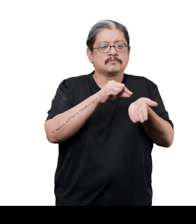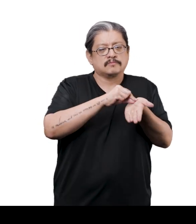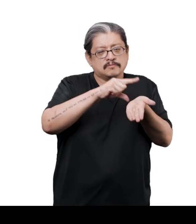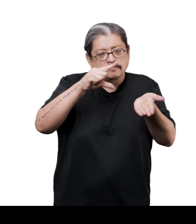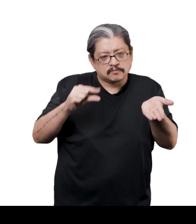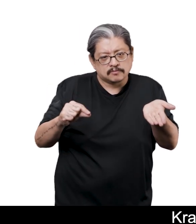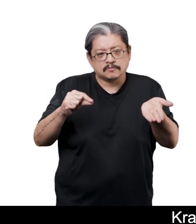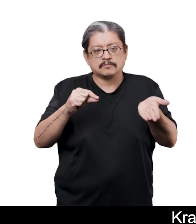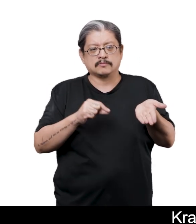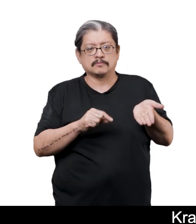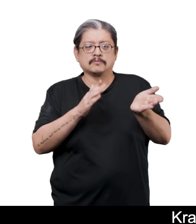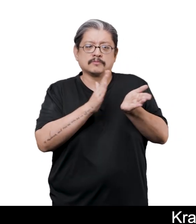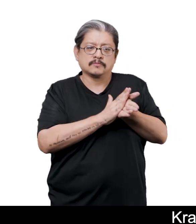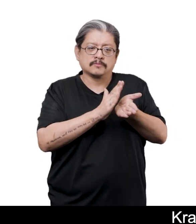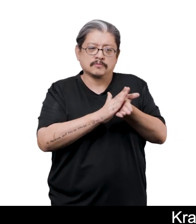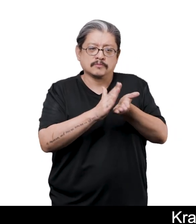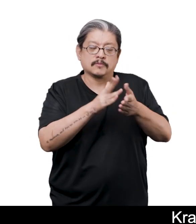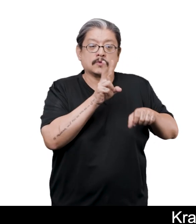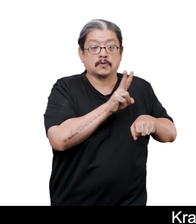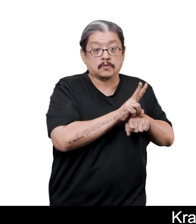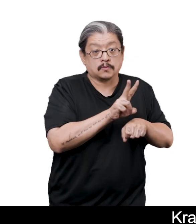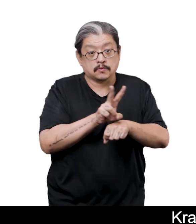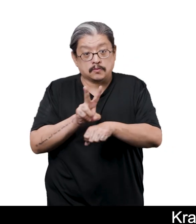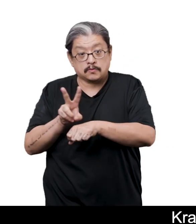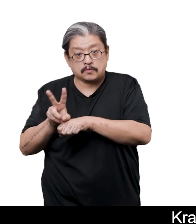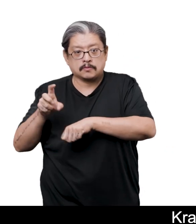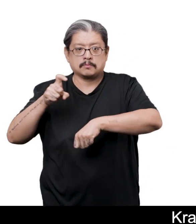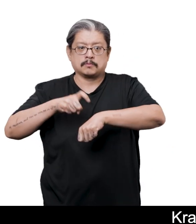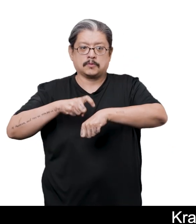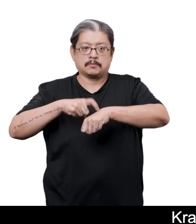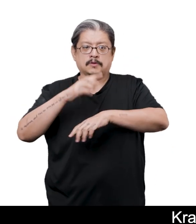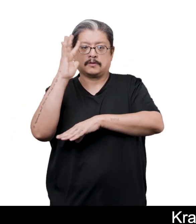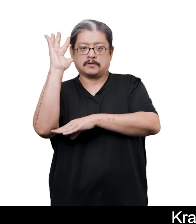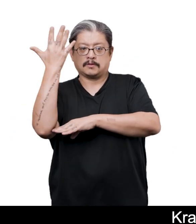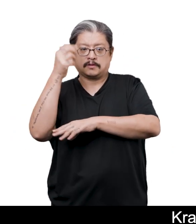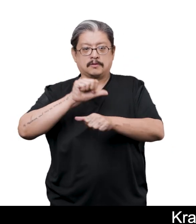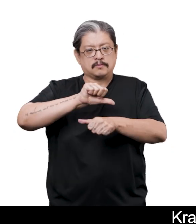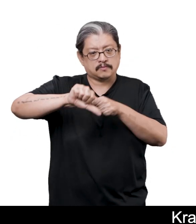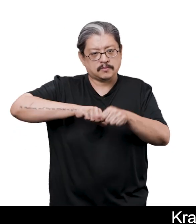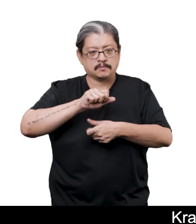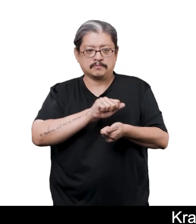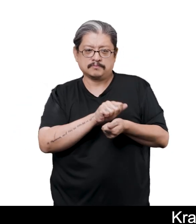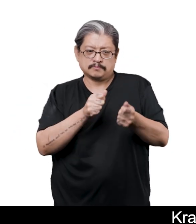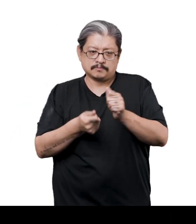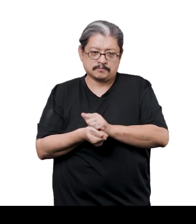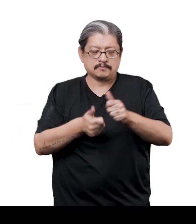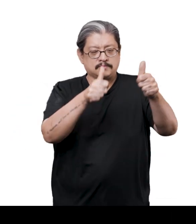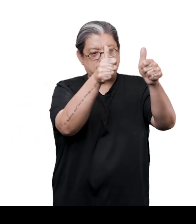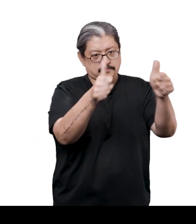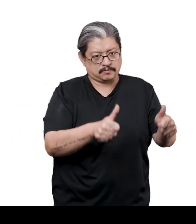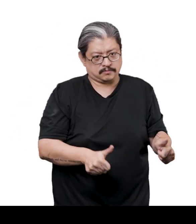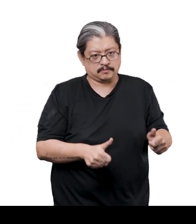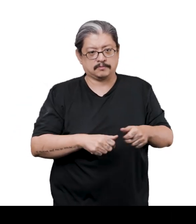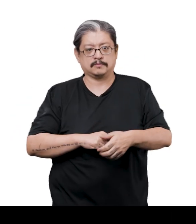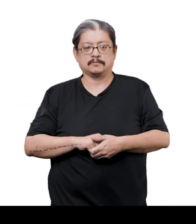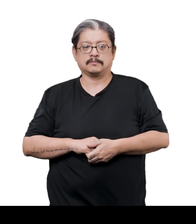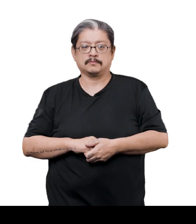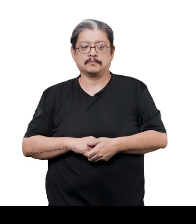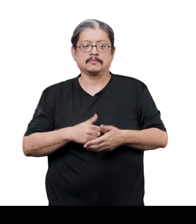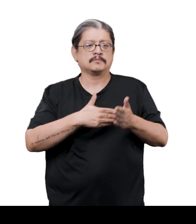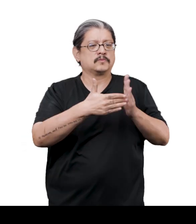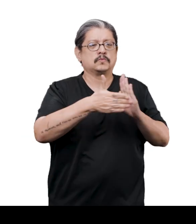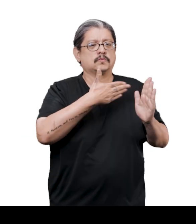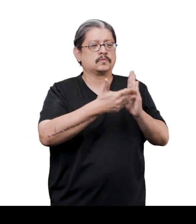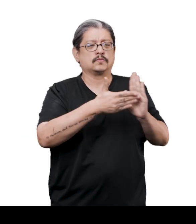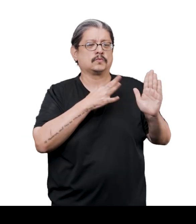fragmento vegetal, Krasberg preserva o instante em que a natureza se transforma em imagem. E ao pintar tudo